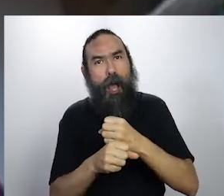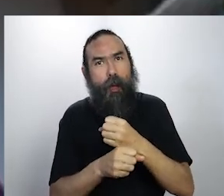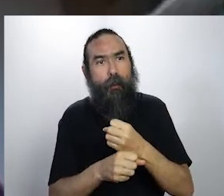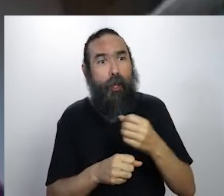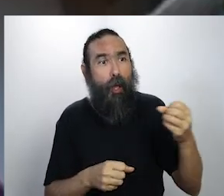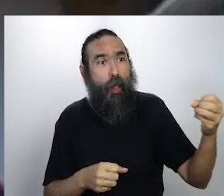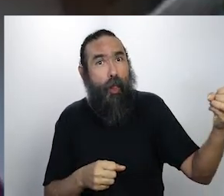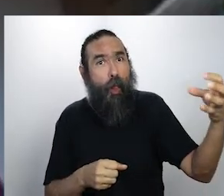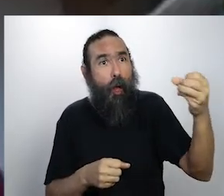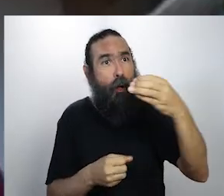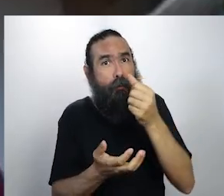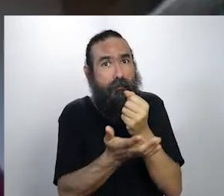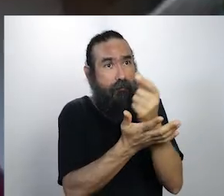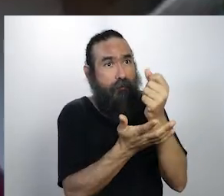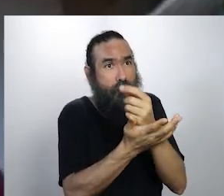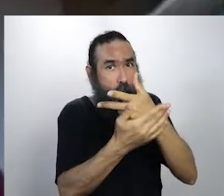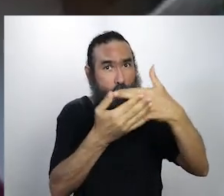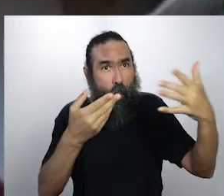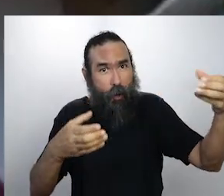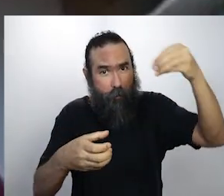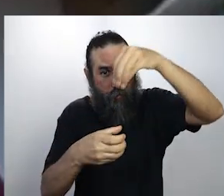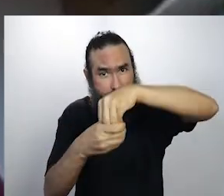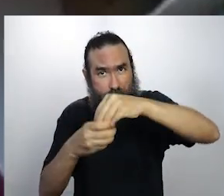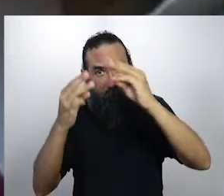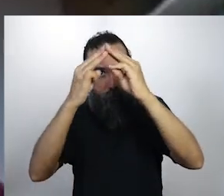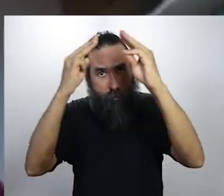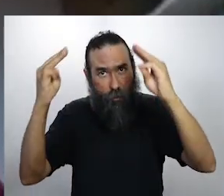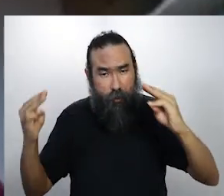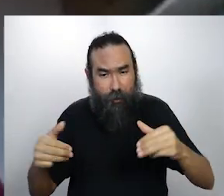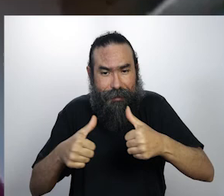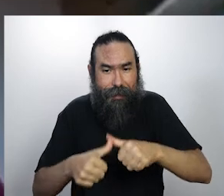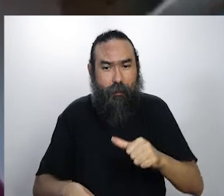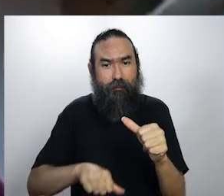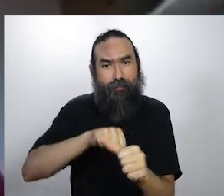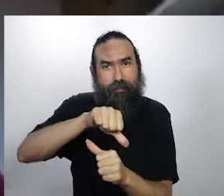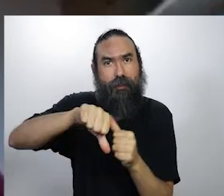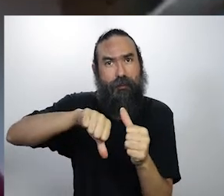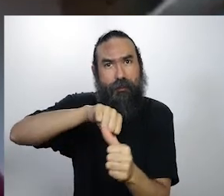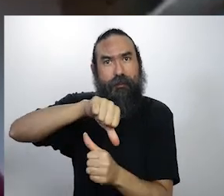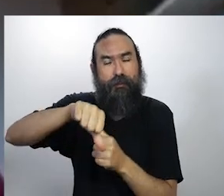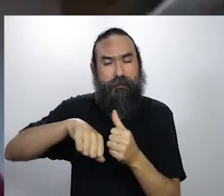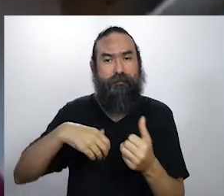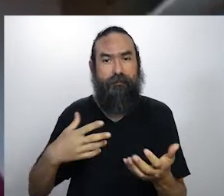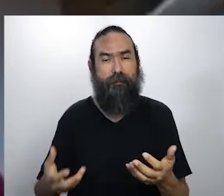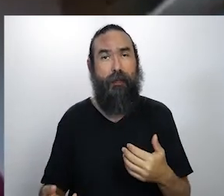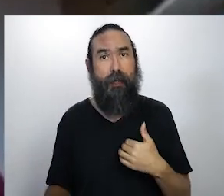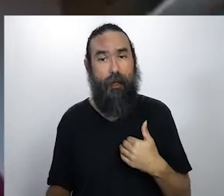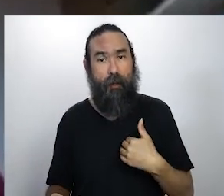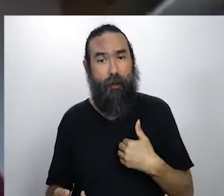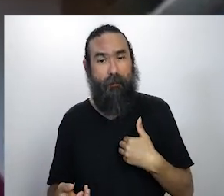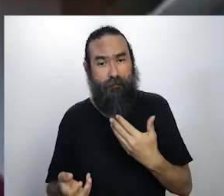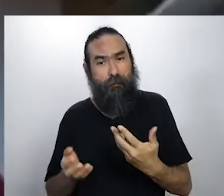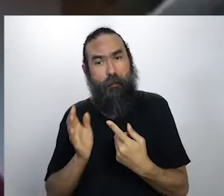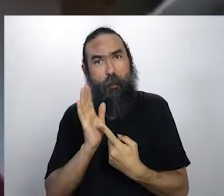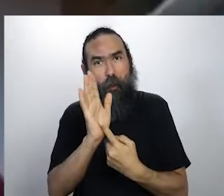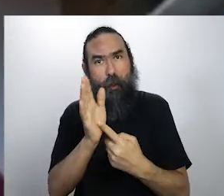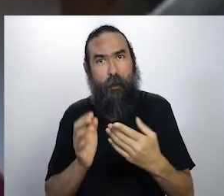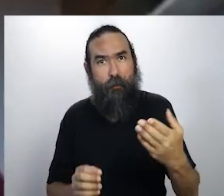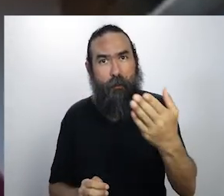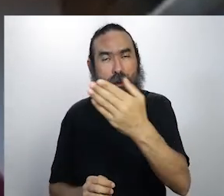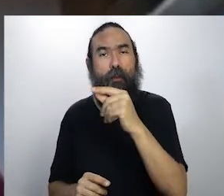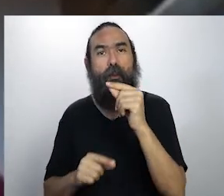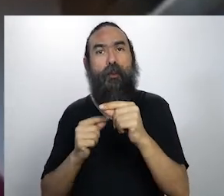de aquisição de acervos, né? Mas, para esse programa expositivo, eu acho que era essa uma experiência que eu queria trazer